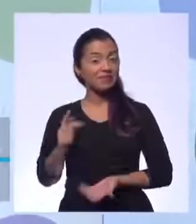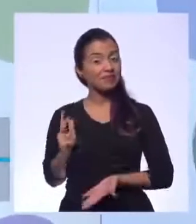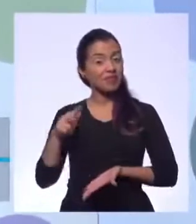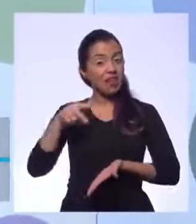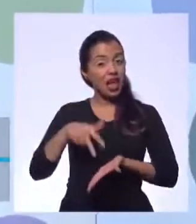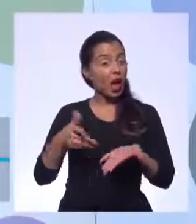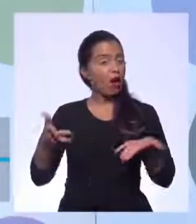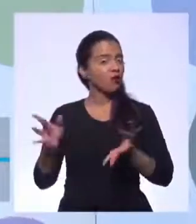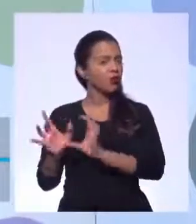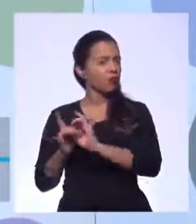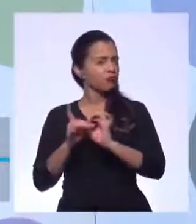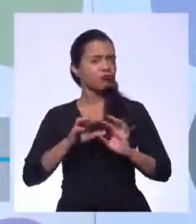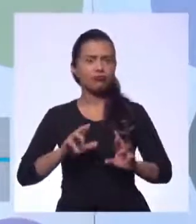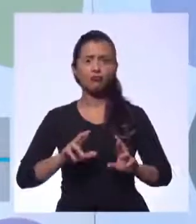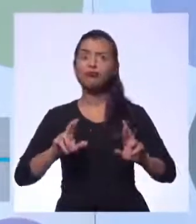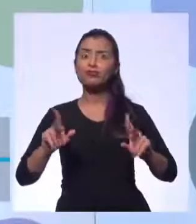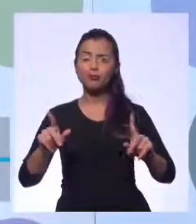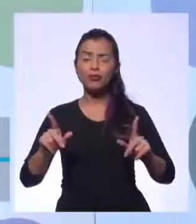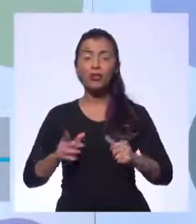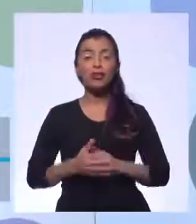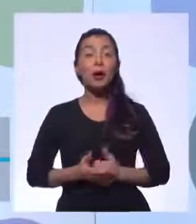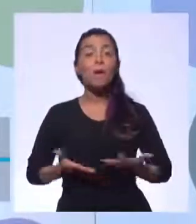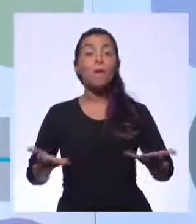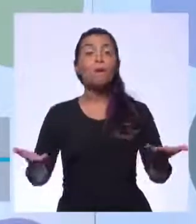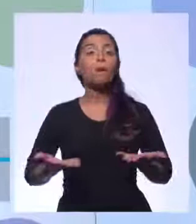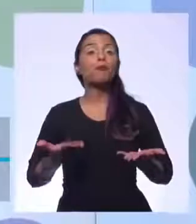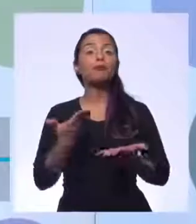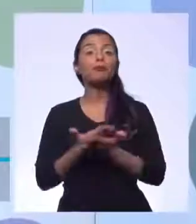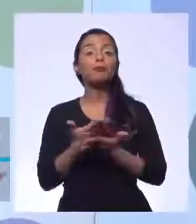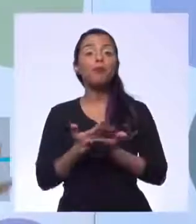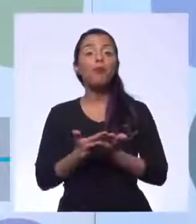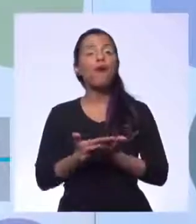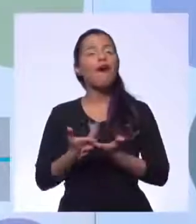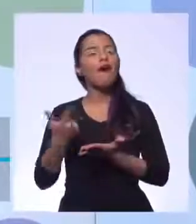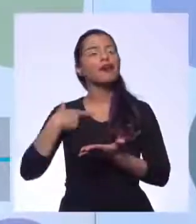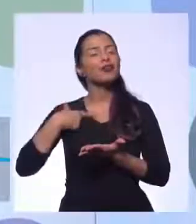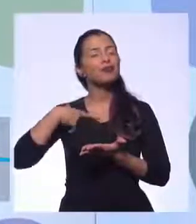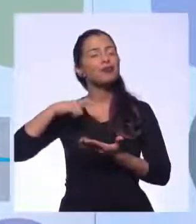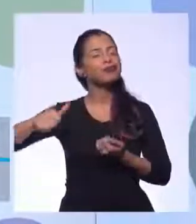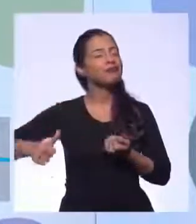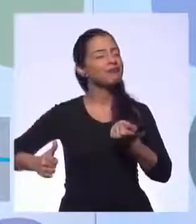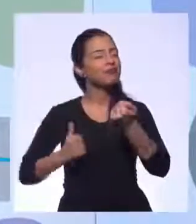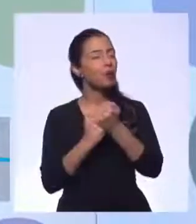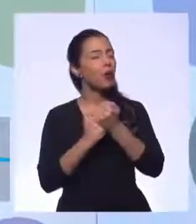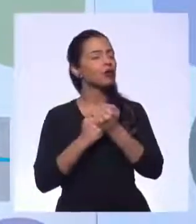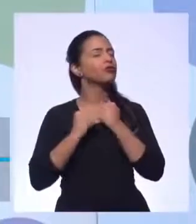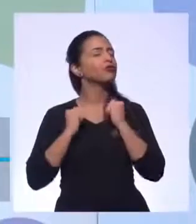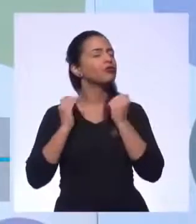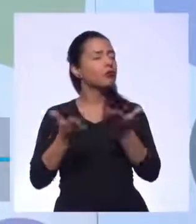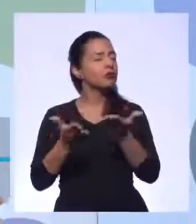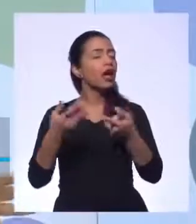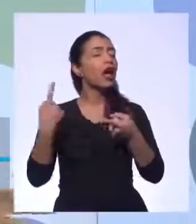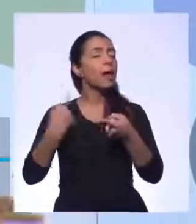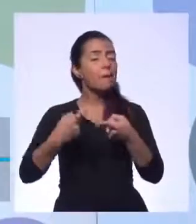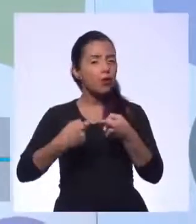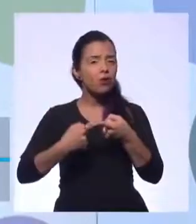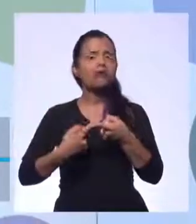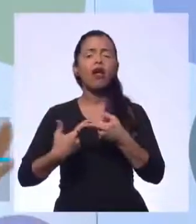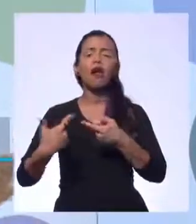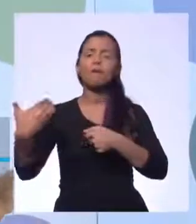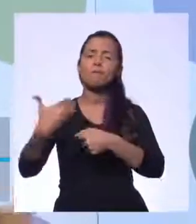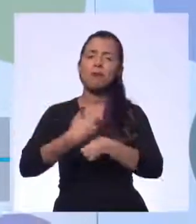contexto diferenciado. A minha aula hoje eu conto muito com a ajuda de vocês, que ela vai acontecer sem os